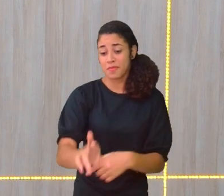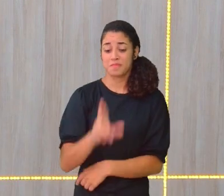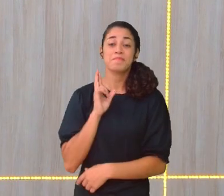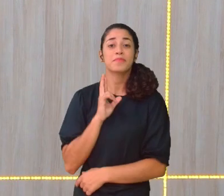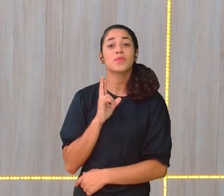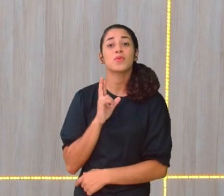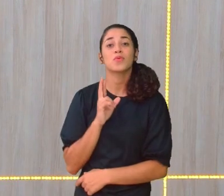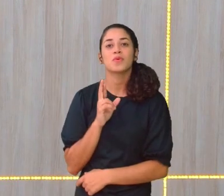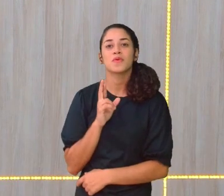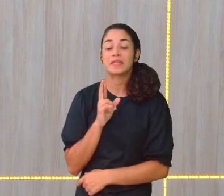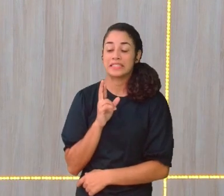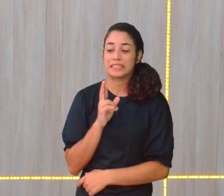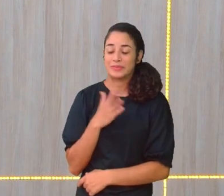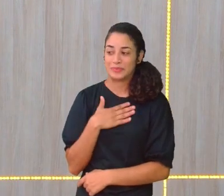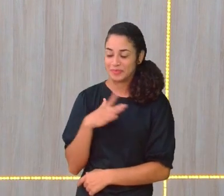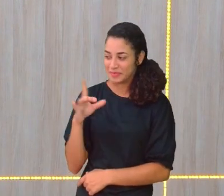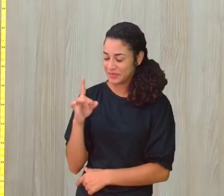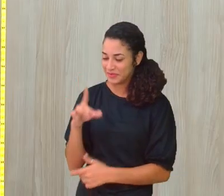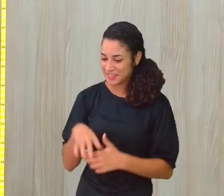respondem, Misericórdia.